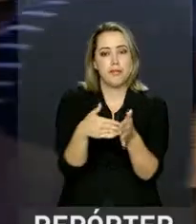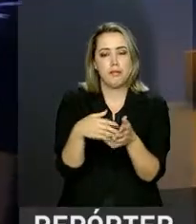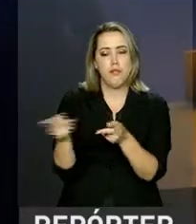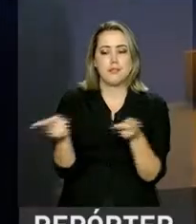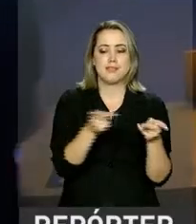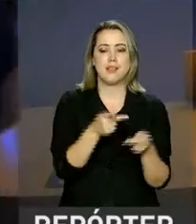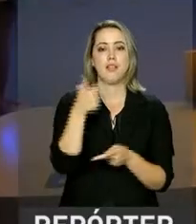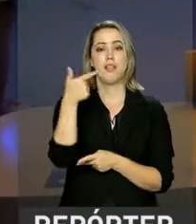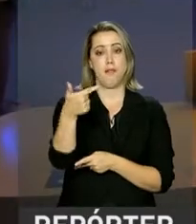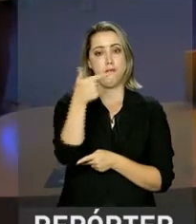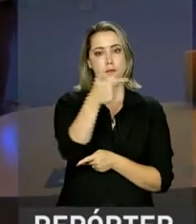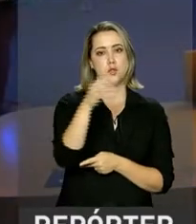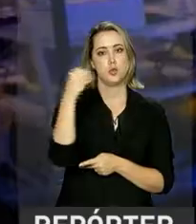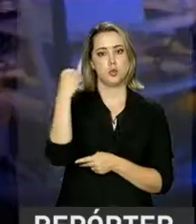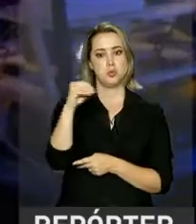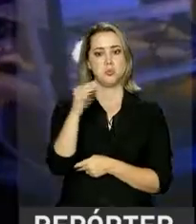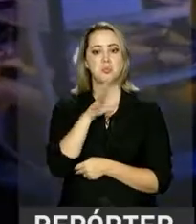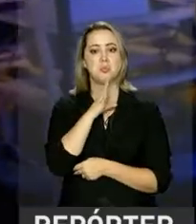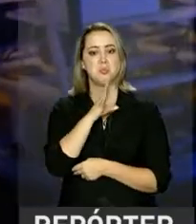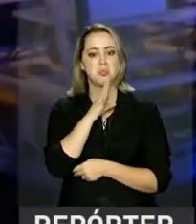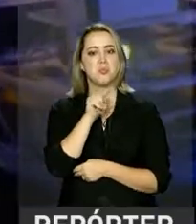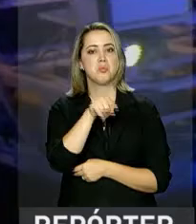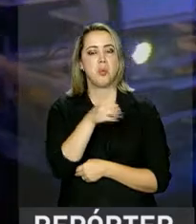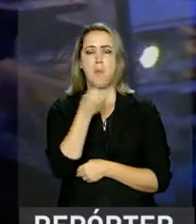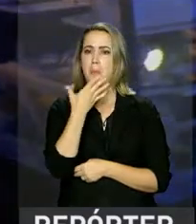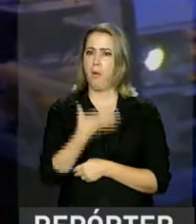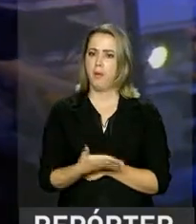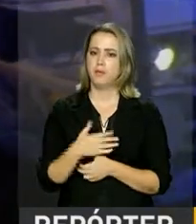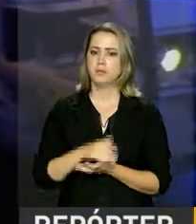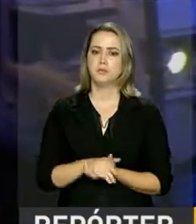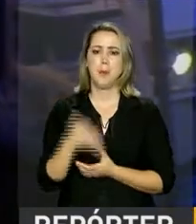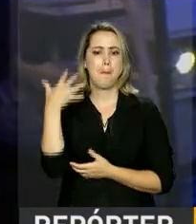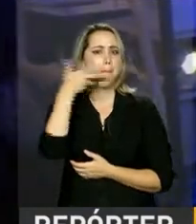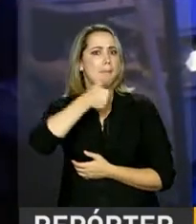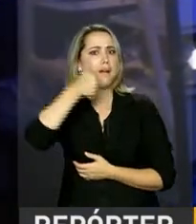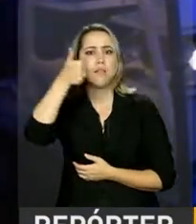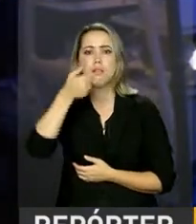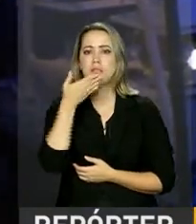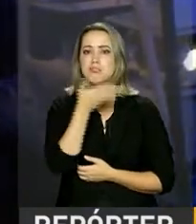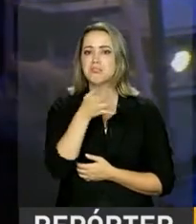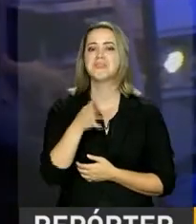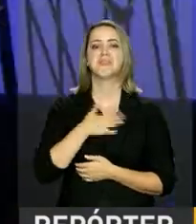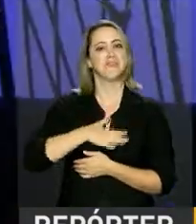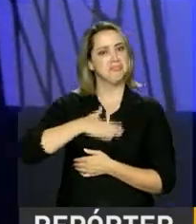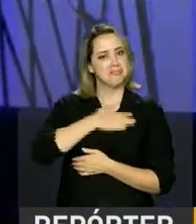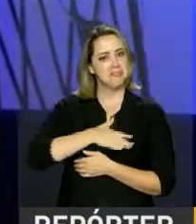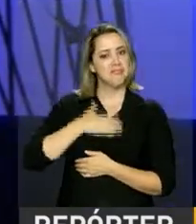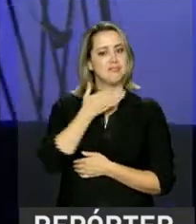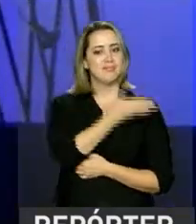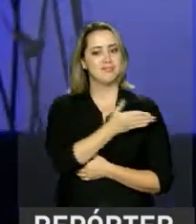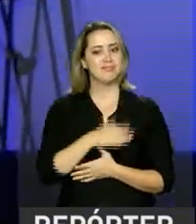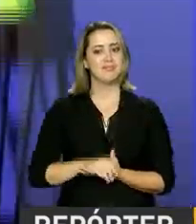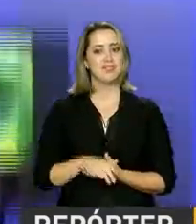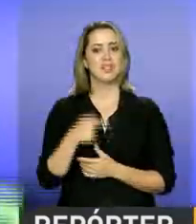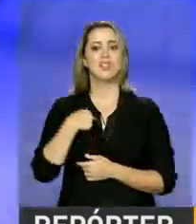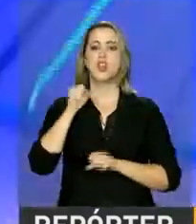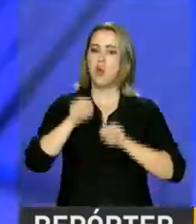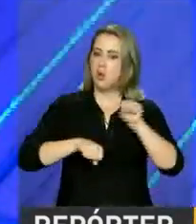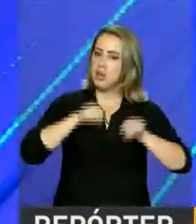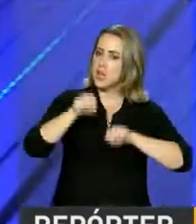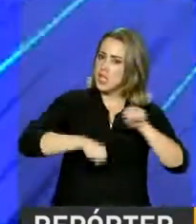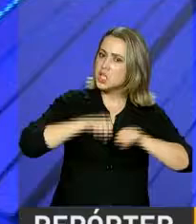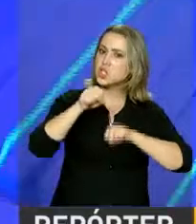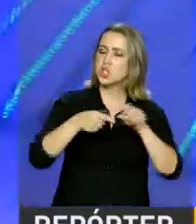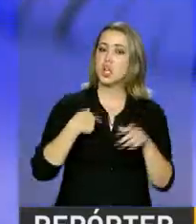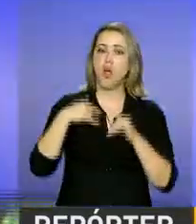já foi conhecer, aprovou. Linda, tá? Magnífica. Gostei muito. Olha só quanta energia eu gero,